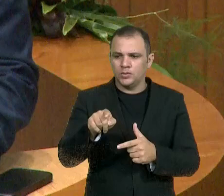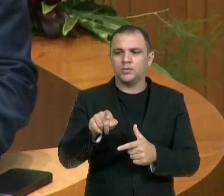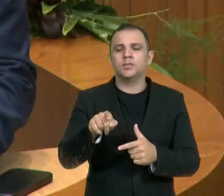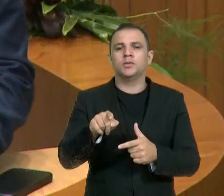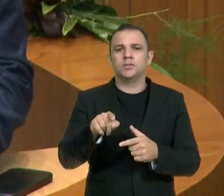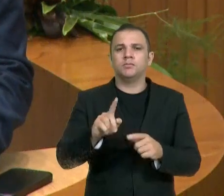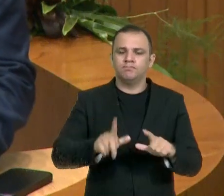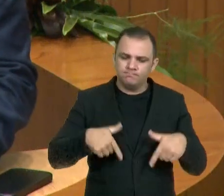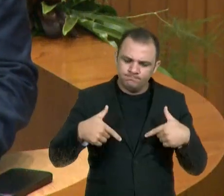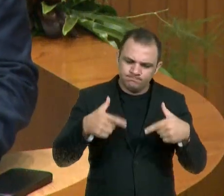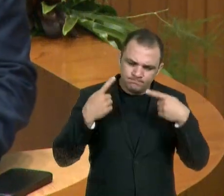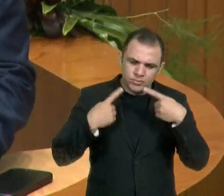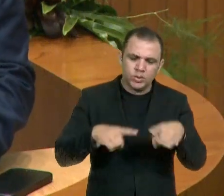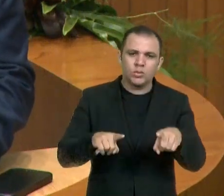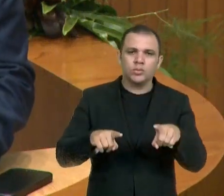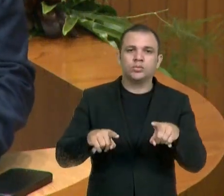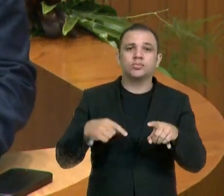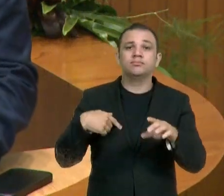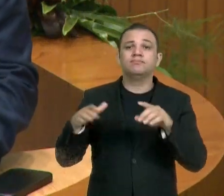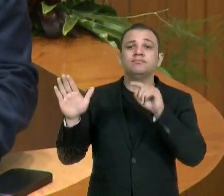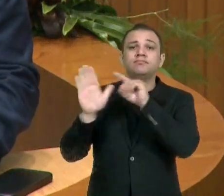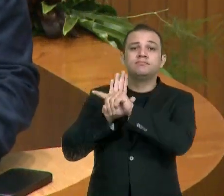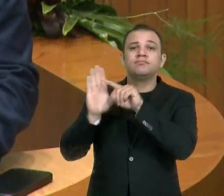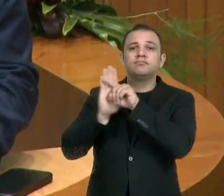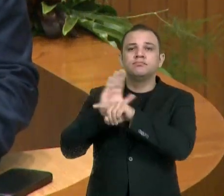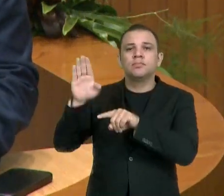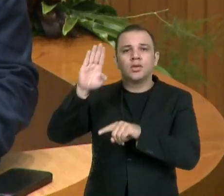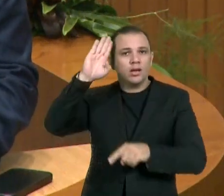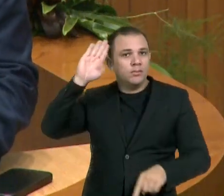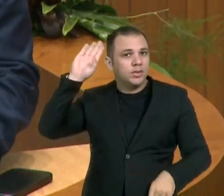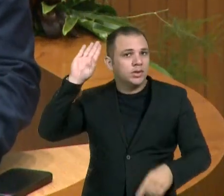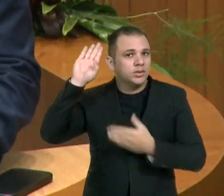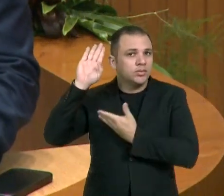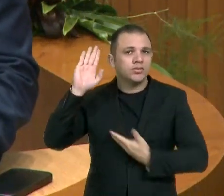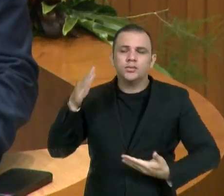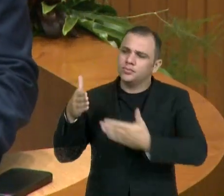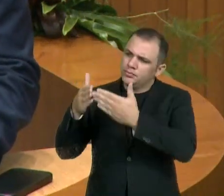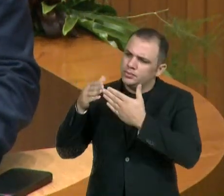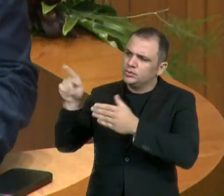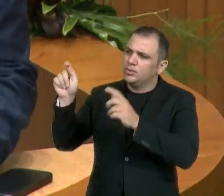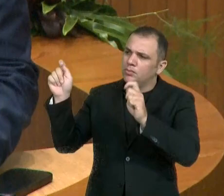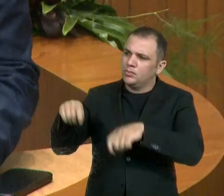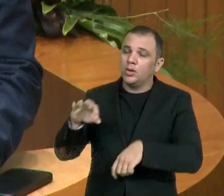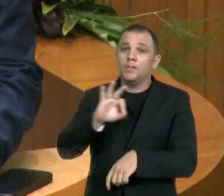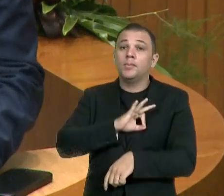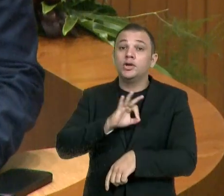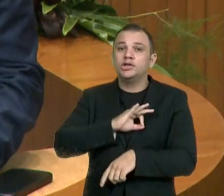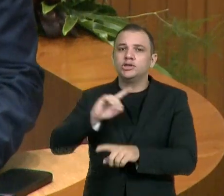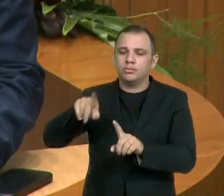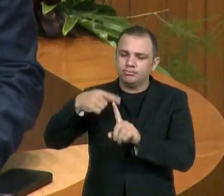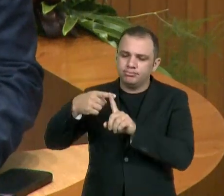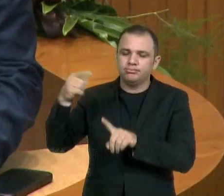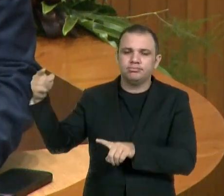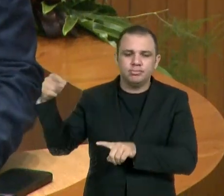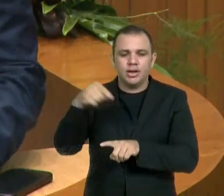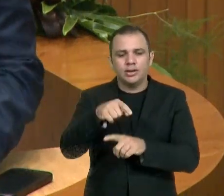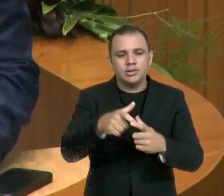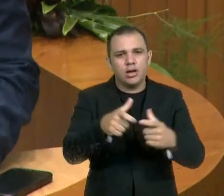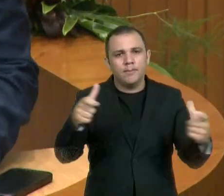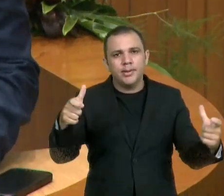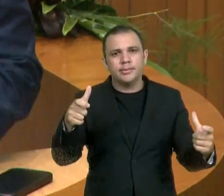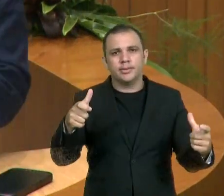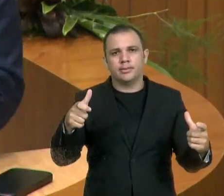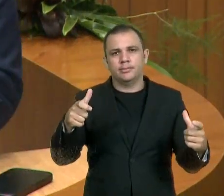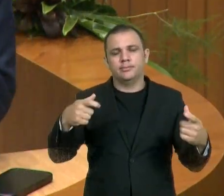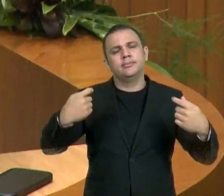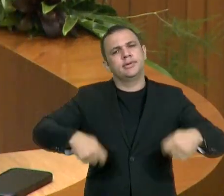governador, pedindo que ele possa reforçar o policiamento em nossa cidade, que é a grande necessidade. Timon não pode ser